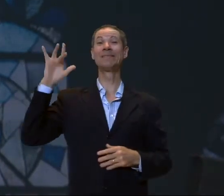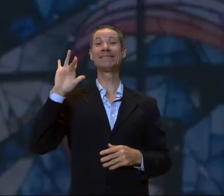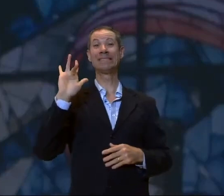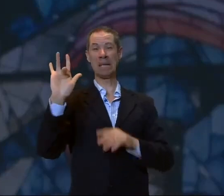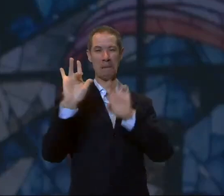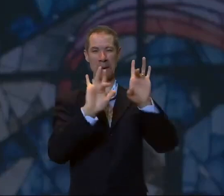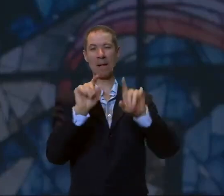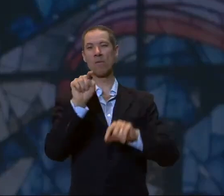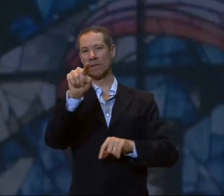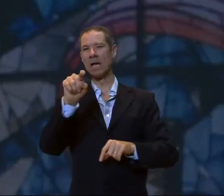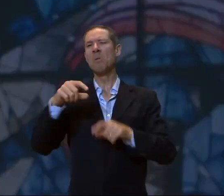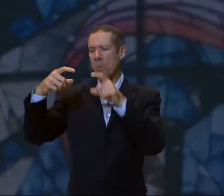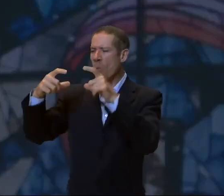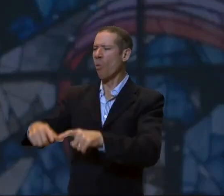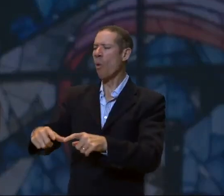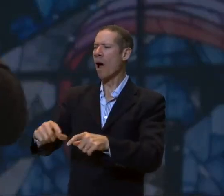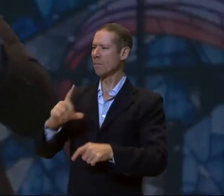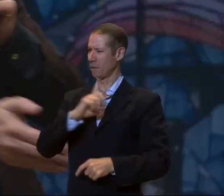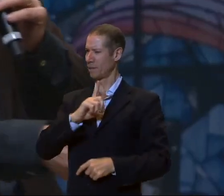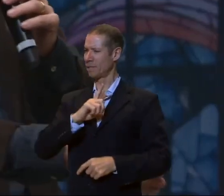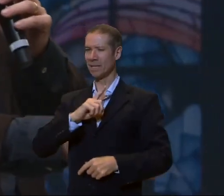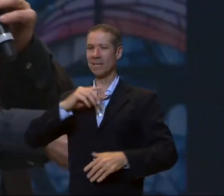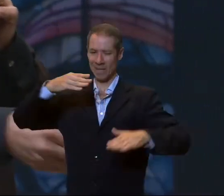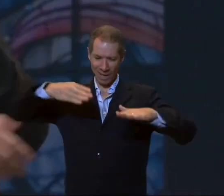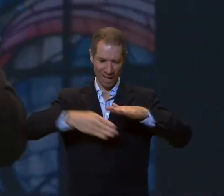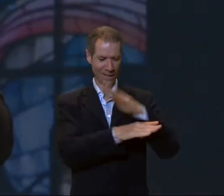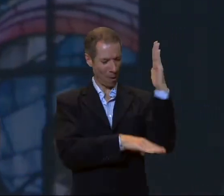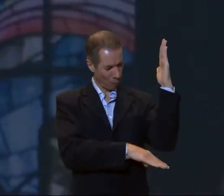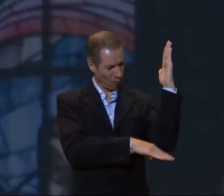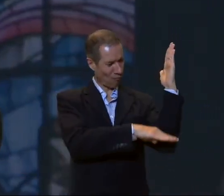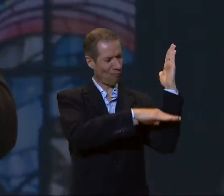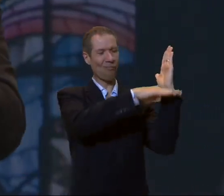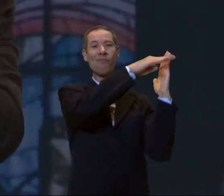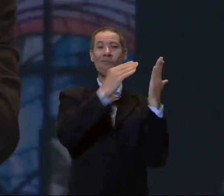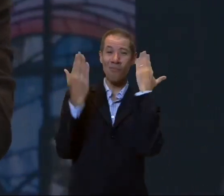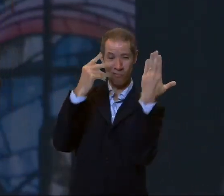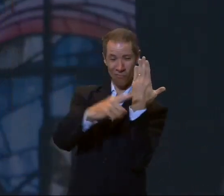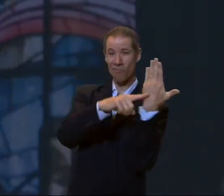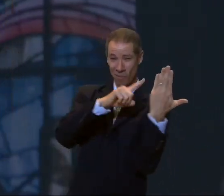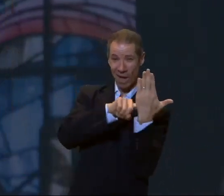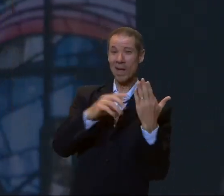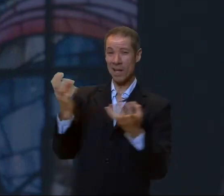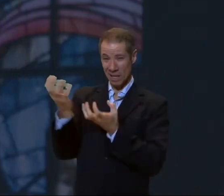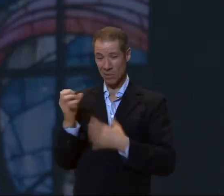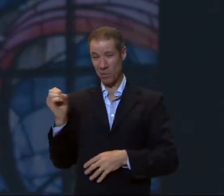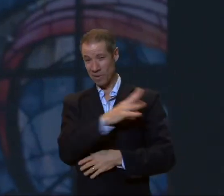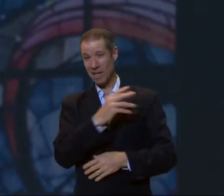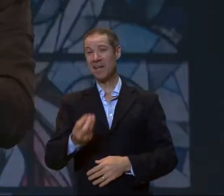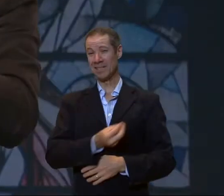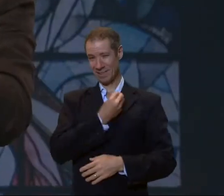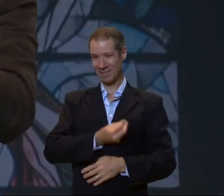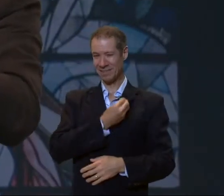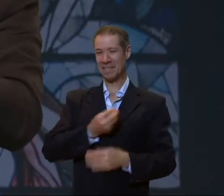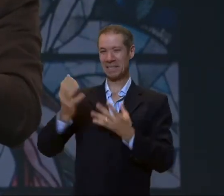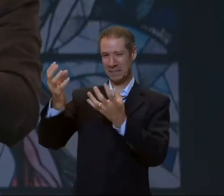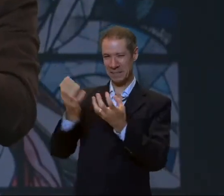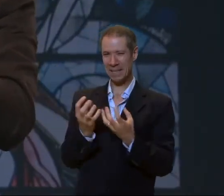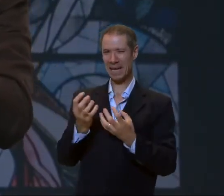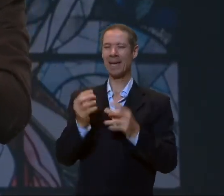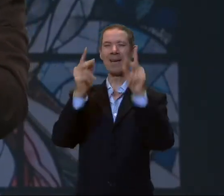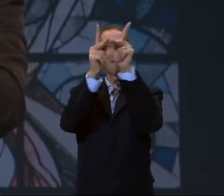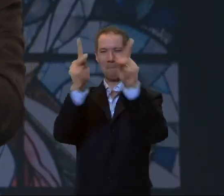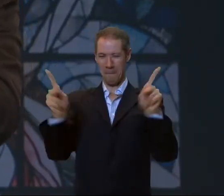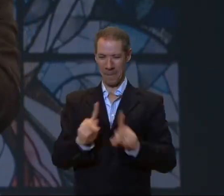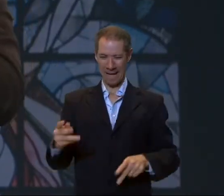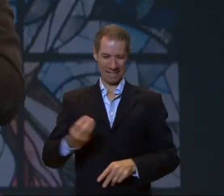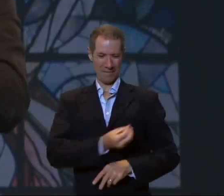nesse lugar existe alguém que quer entrar nesse elevador, que quer novidade de vida, que quer ter paz